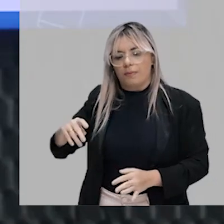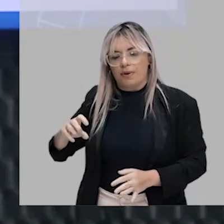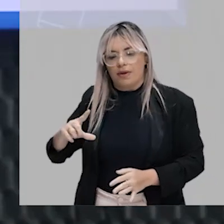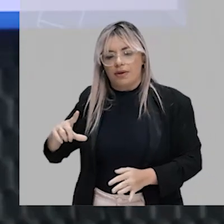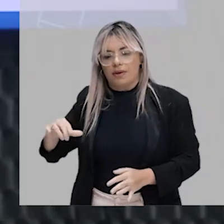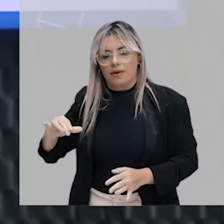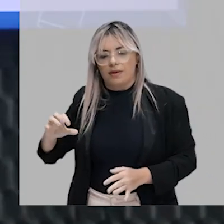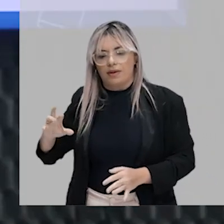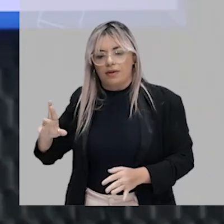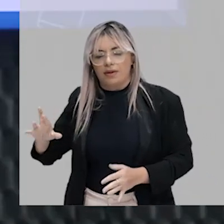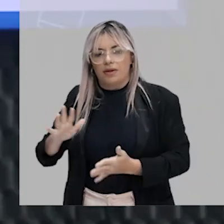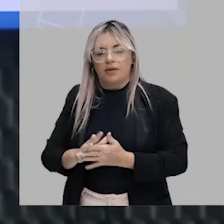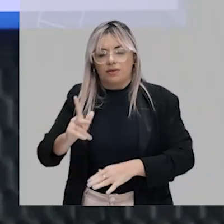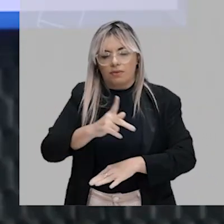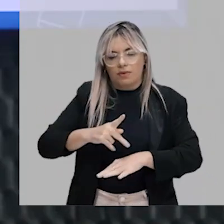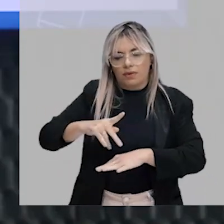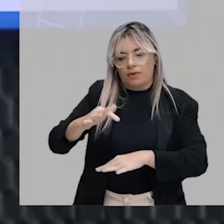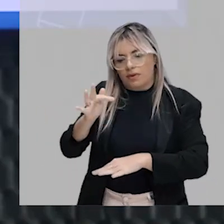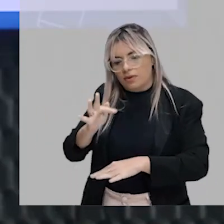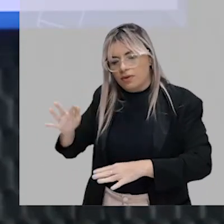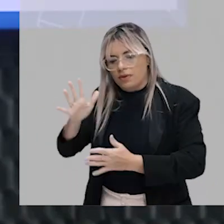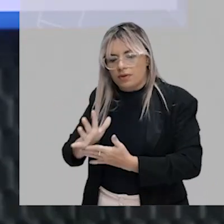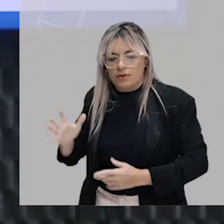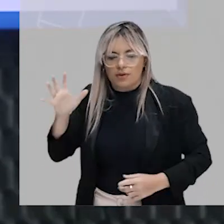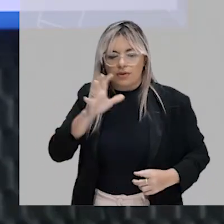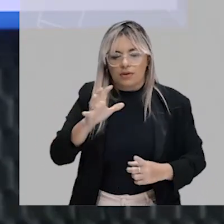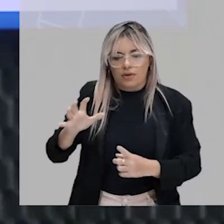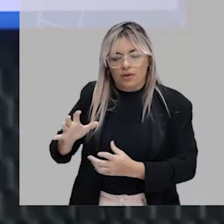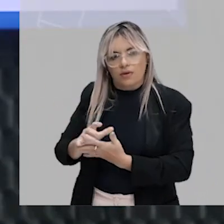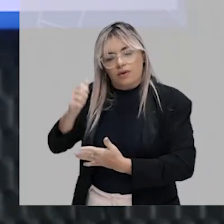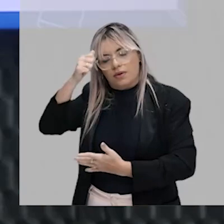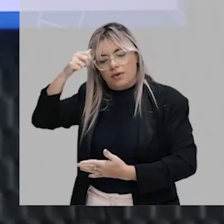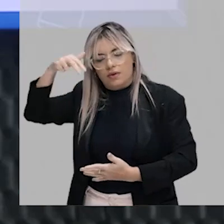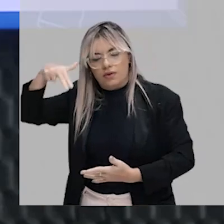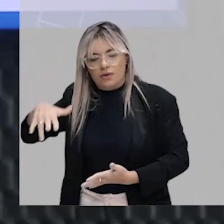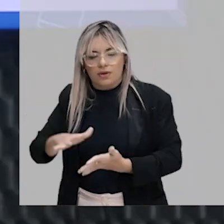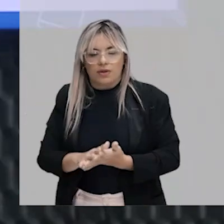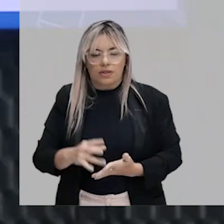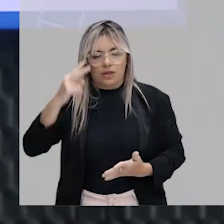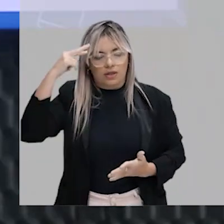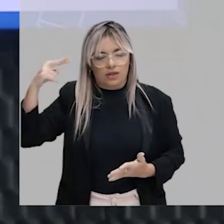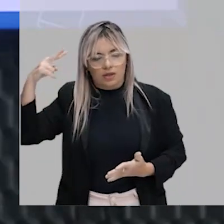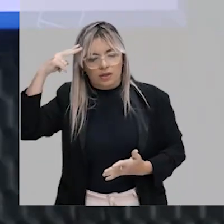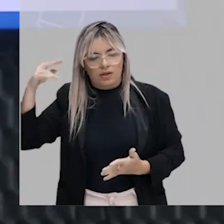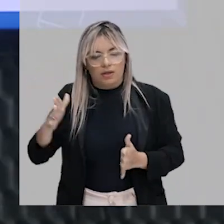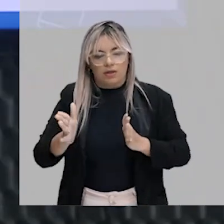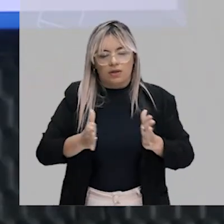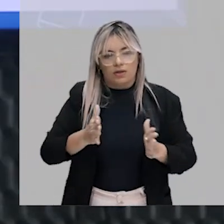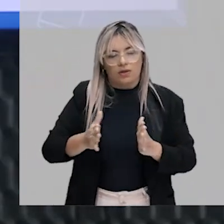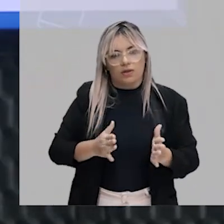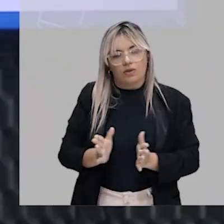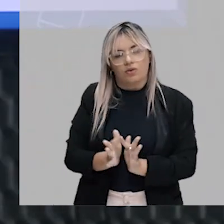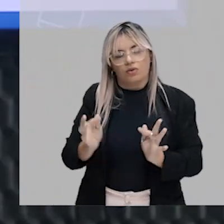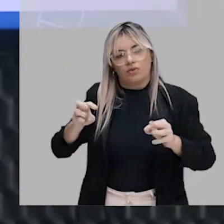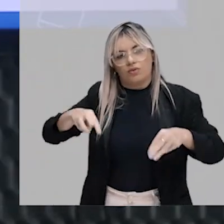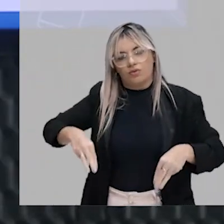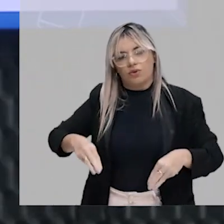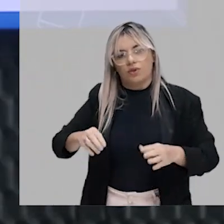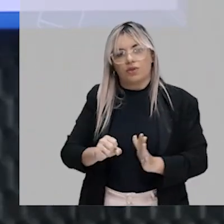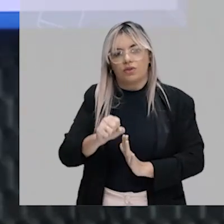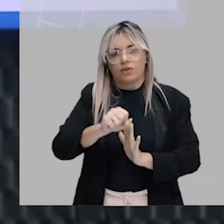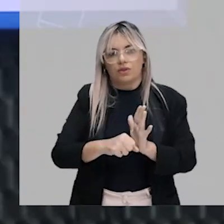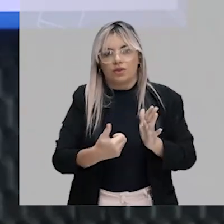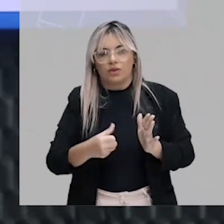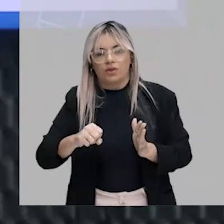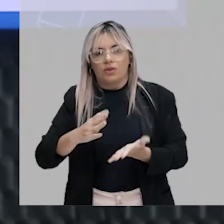Auguste Comte foi profundamente influenciado pelos acontecimentos da época. Ele é um cara do final do século XVIII e do começo